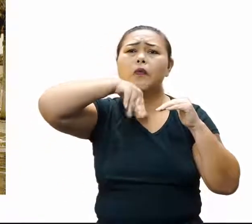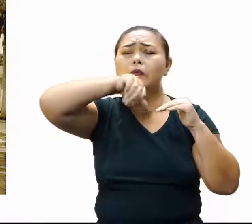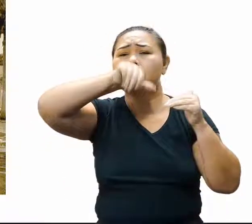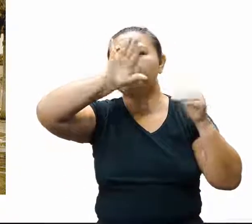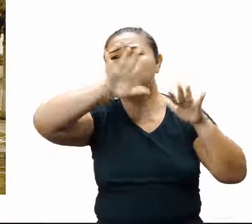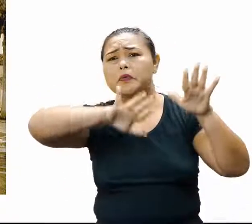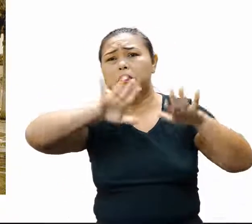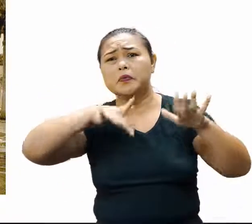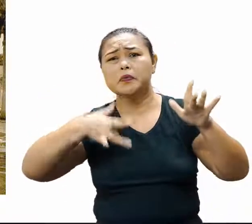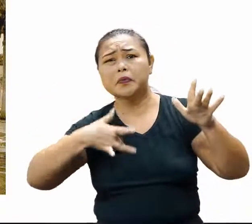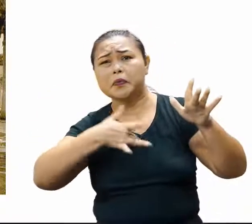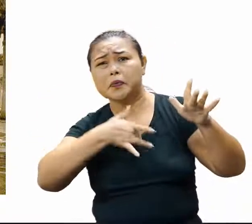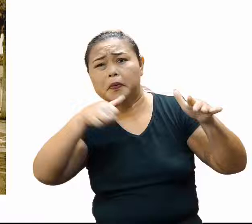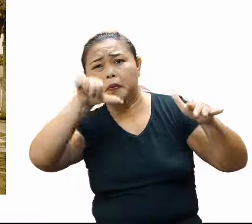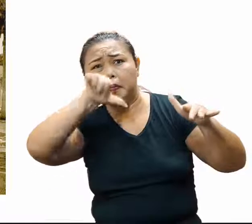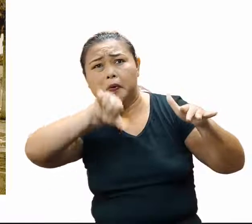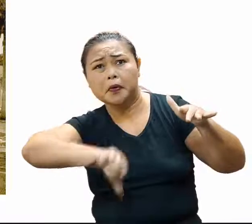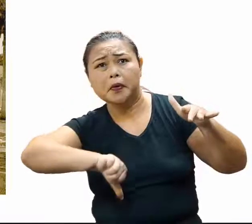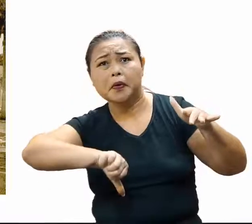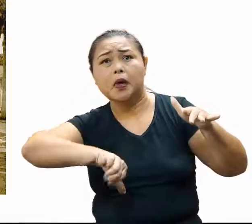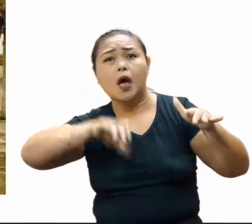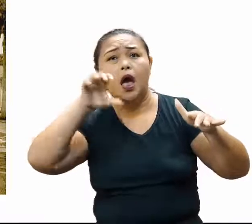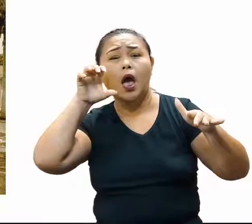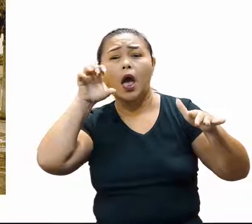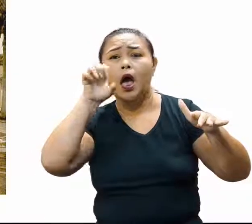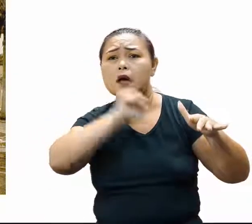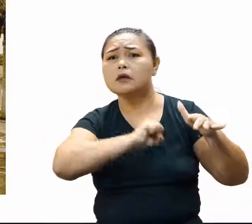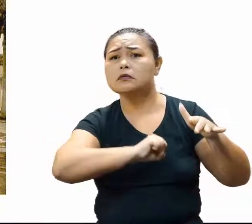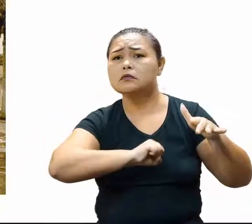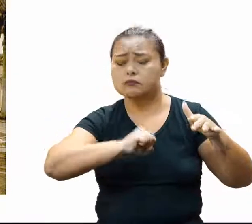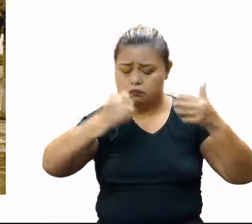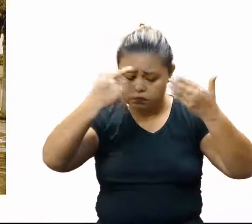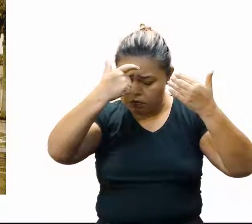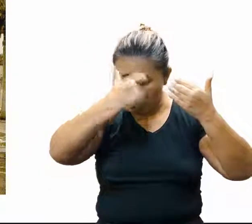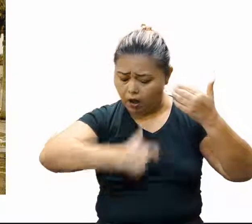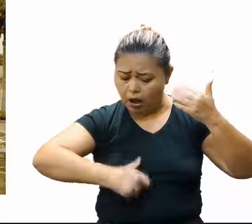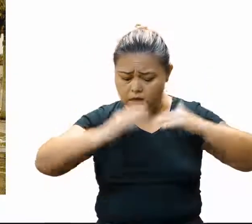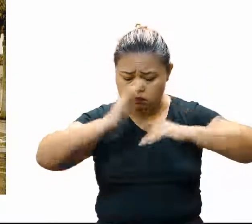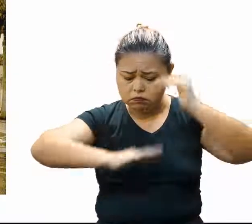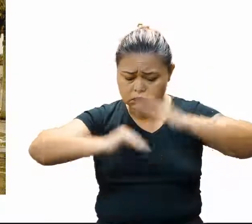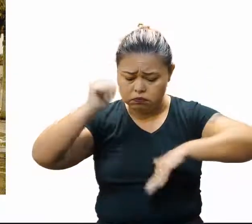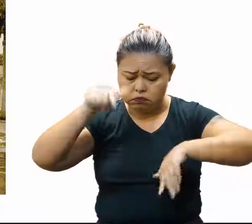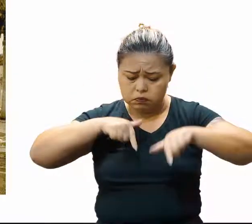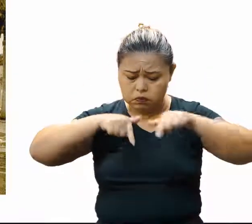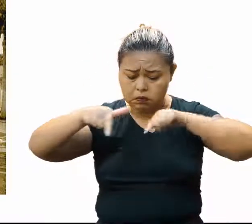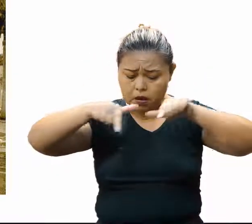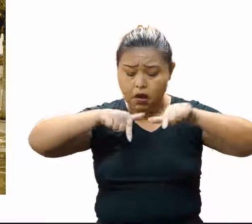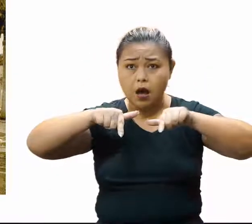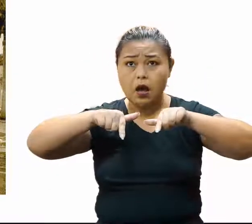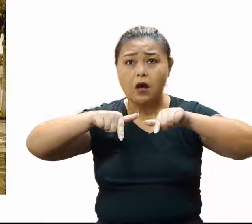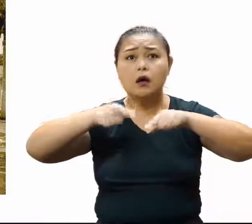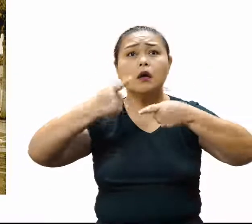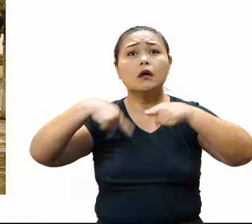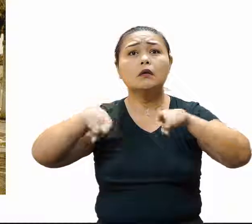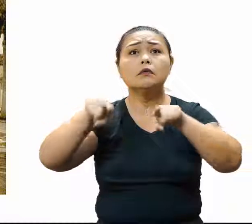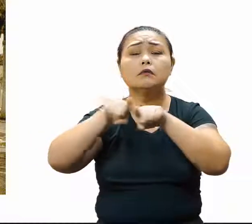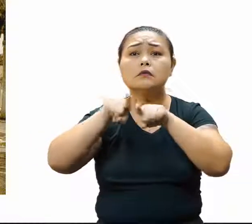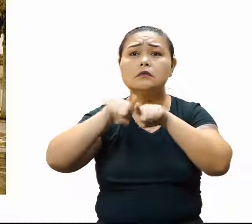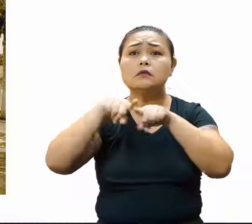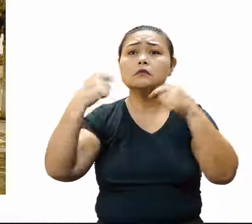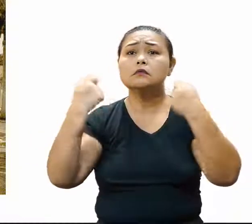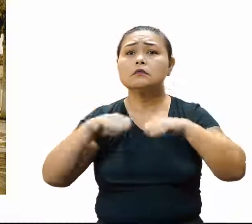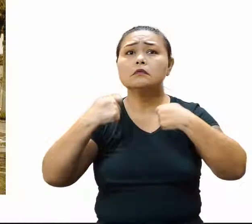o que vai provocar um rápido desgaste dos trabalhadores e que também vai levar à